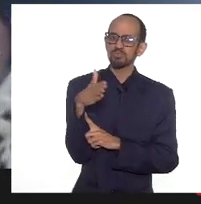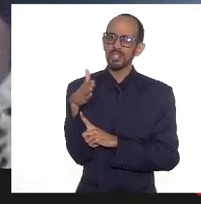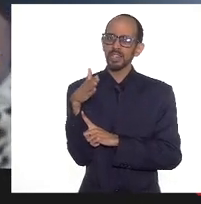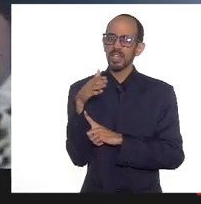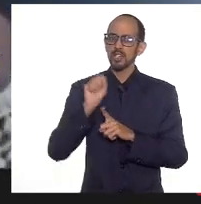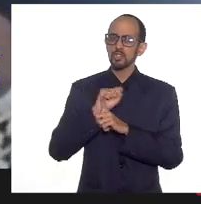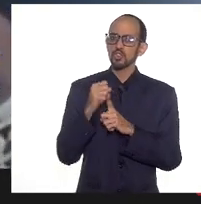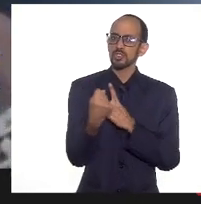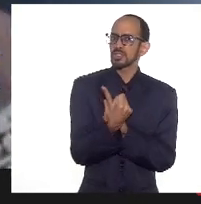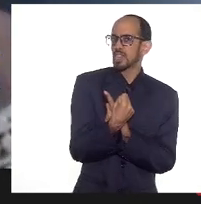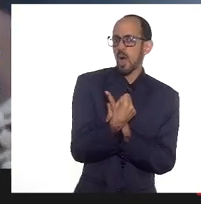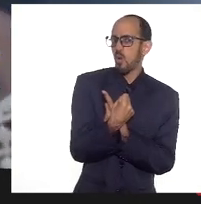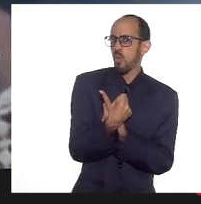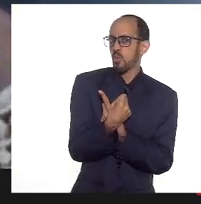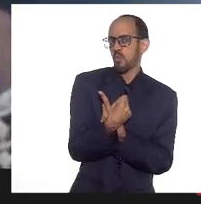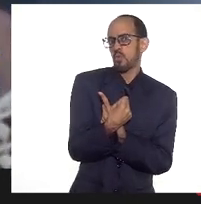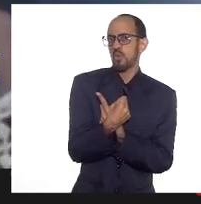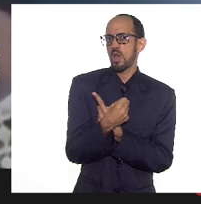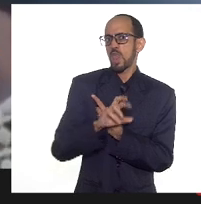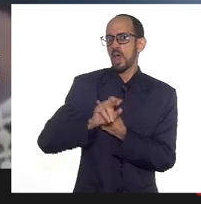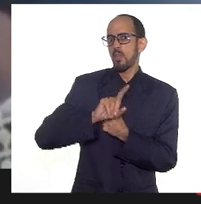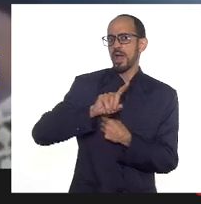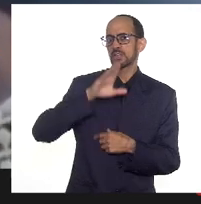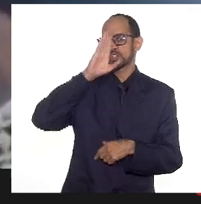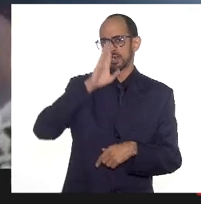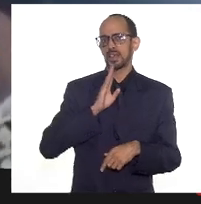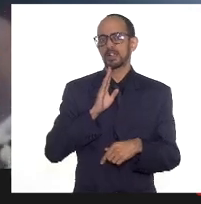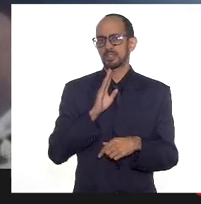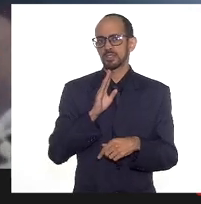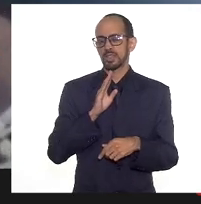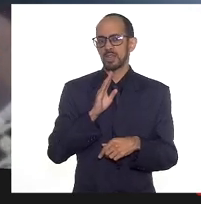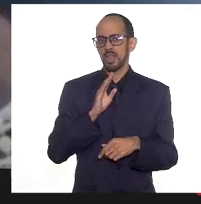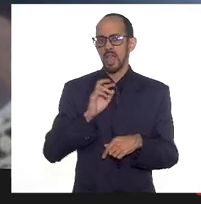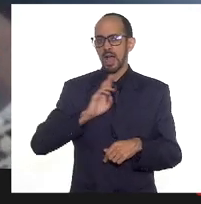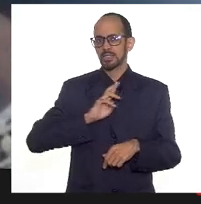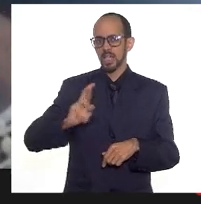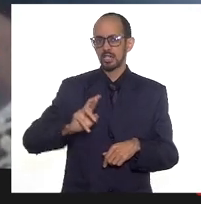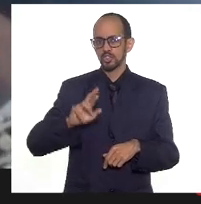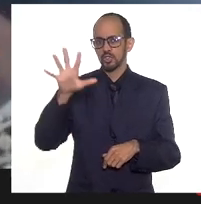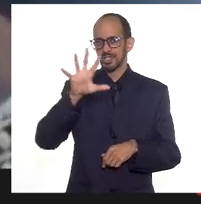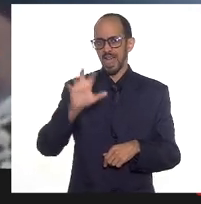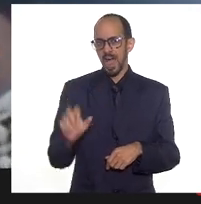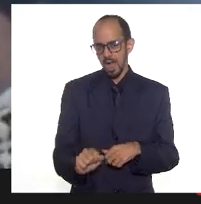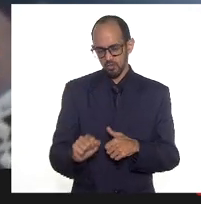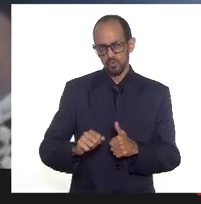né? As religiões afro, o tipo de perseguição que elas